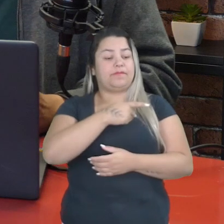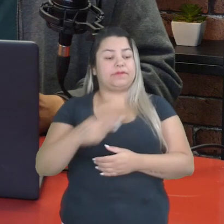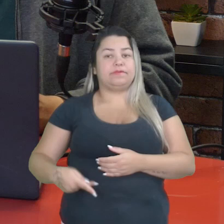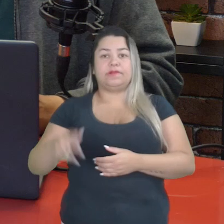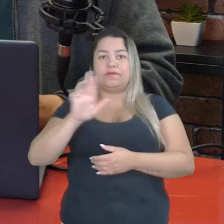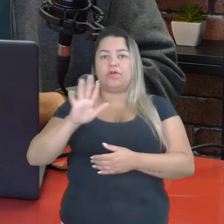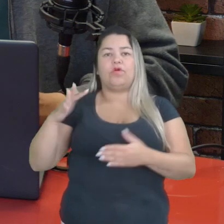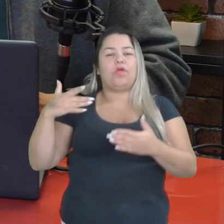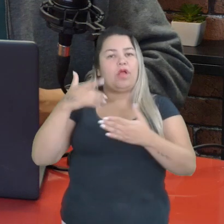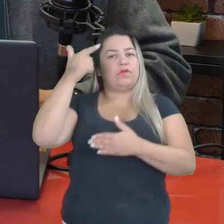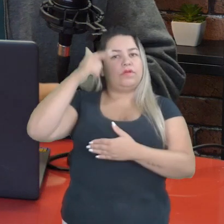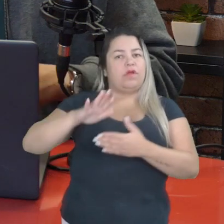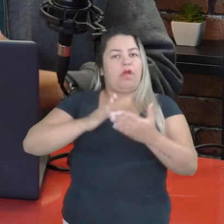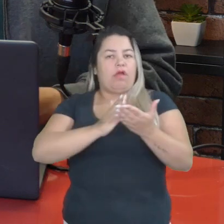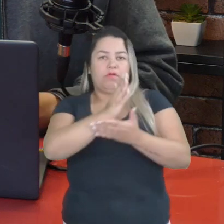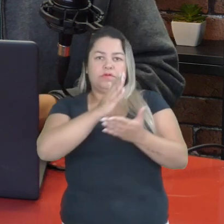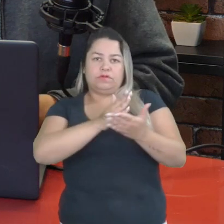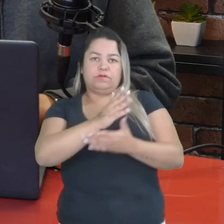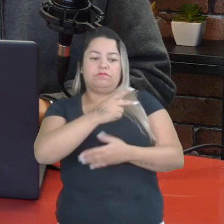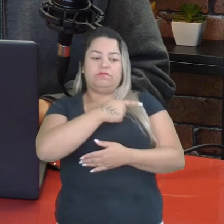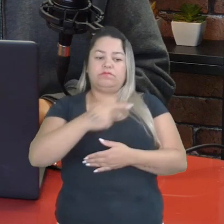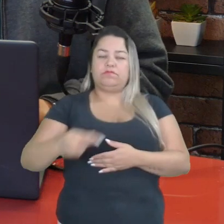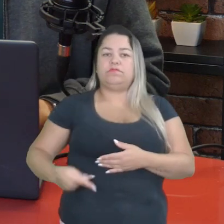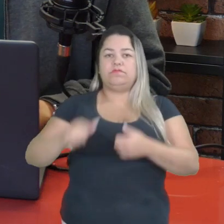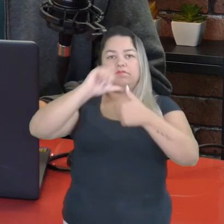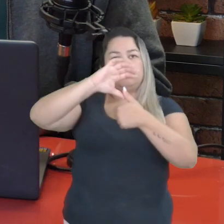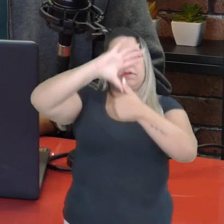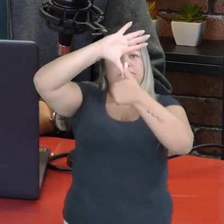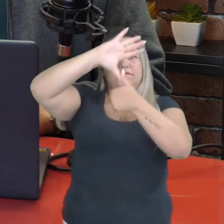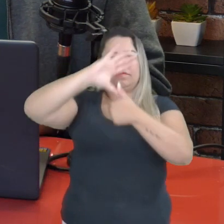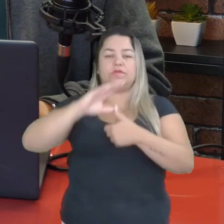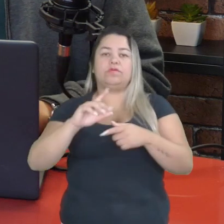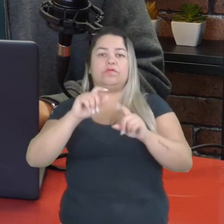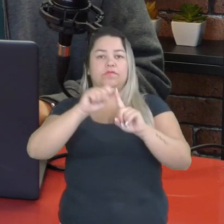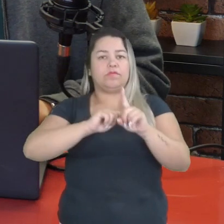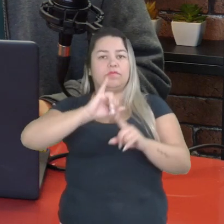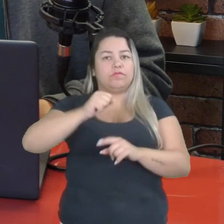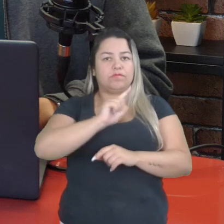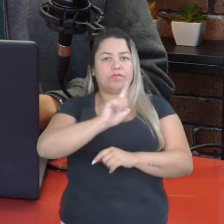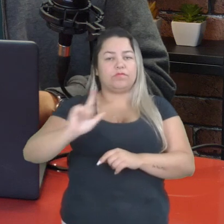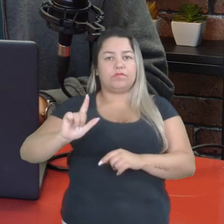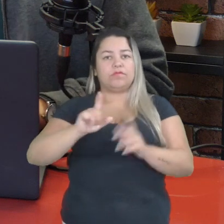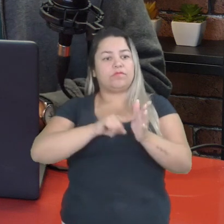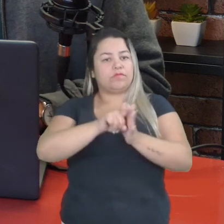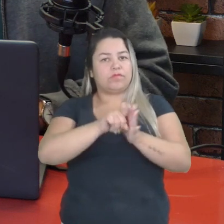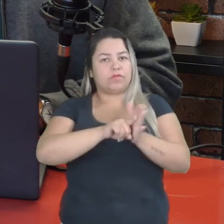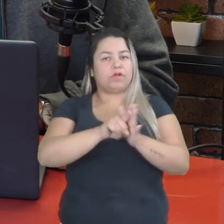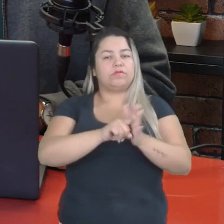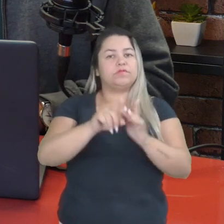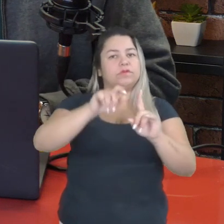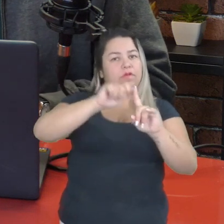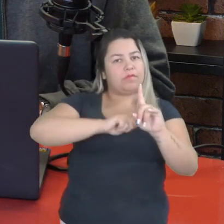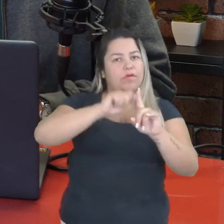E o presidente Lula alcançou a maior aprovação entre os presidentes da América do Sul no mês de julho, segundo um ranking